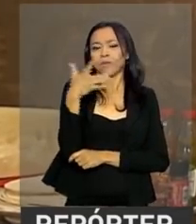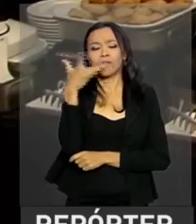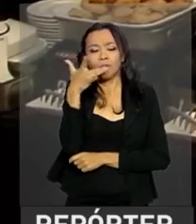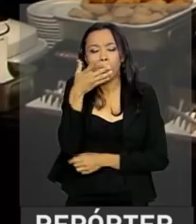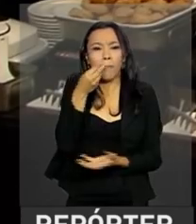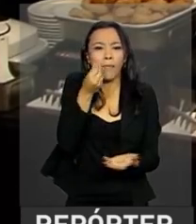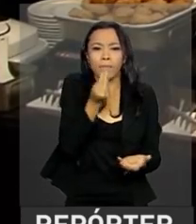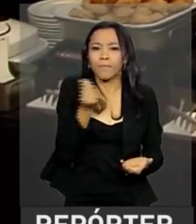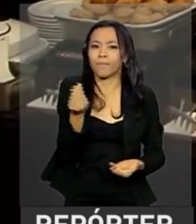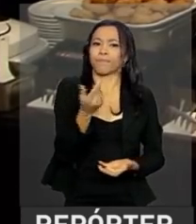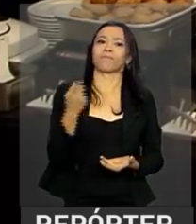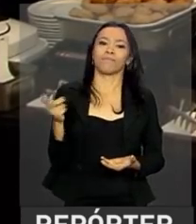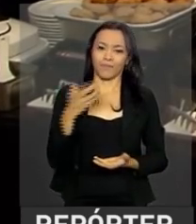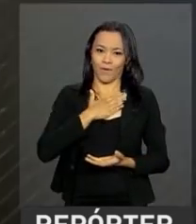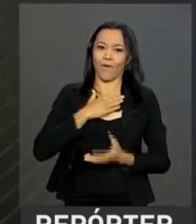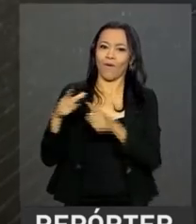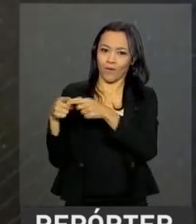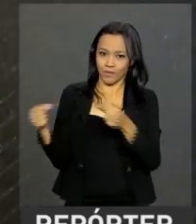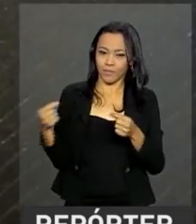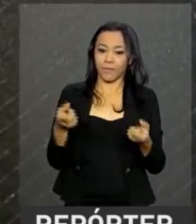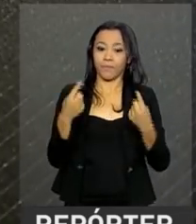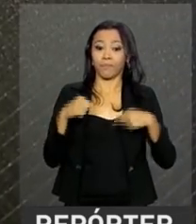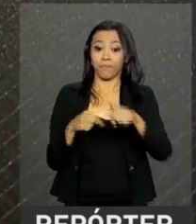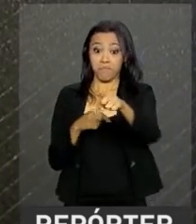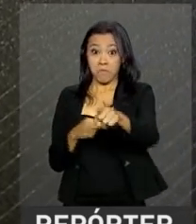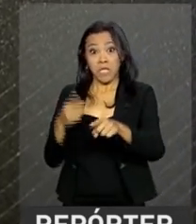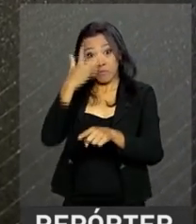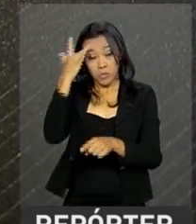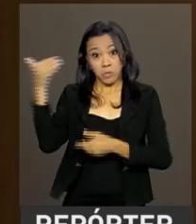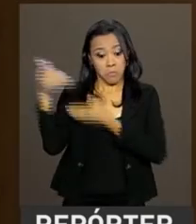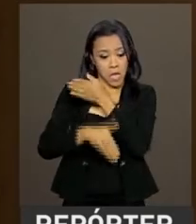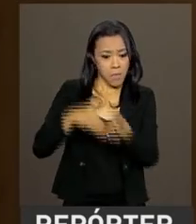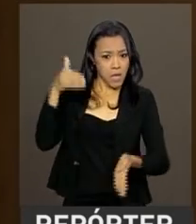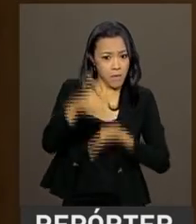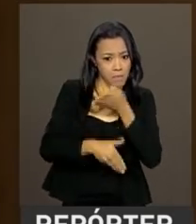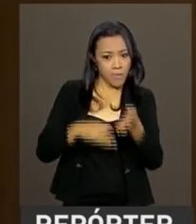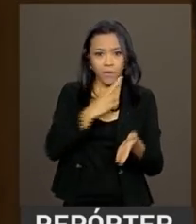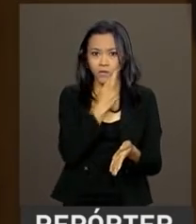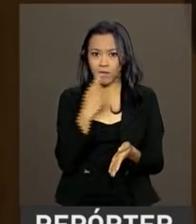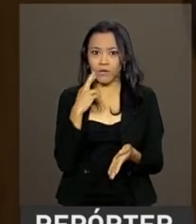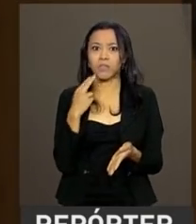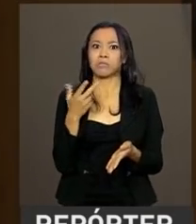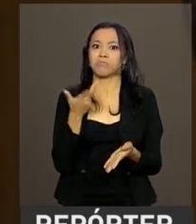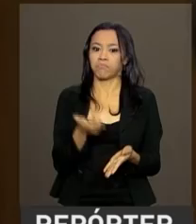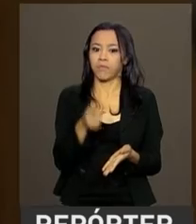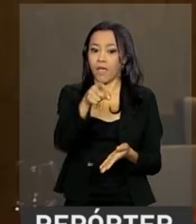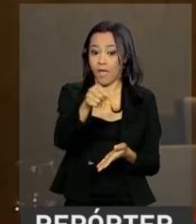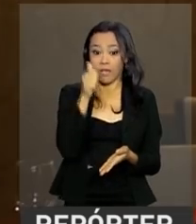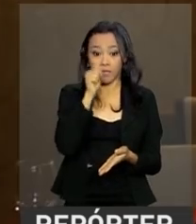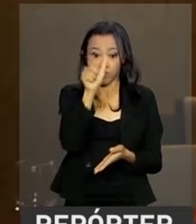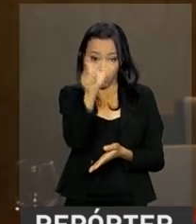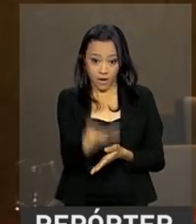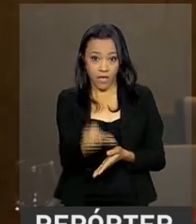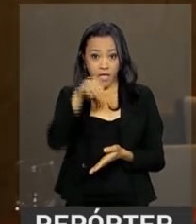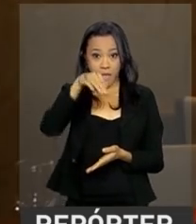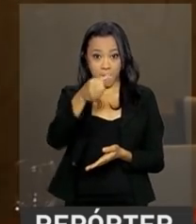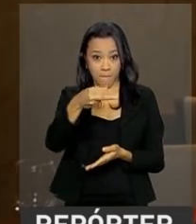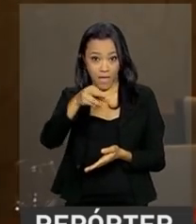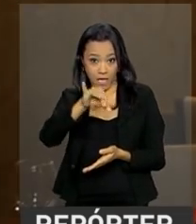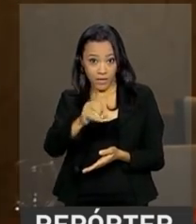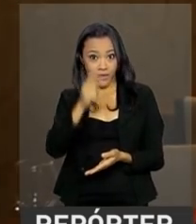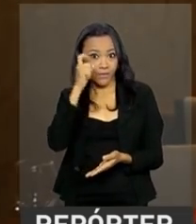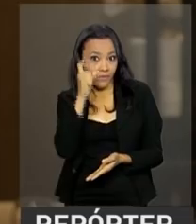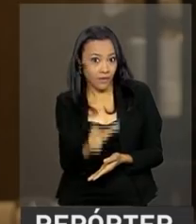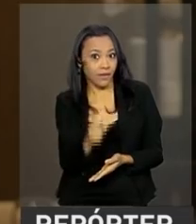deles. A clientela é fiel e se sente em casa. A Maria, japonesa, se interessa muito